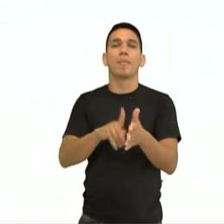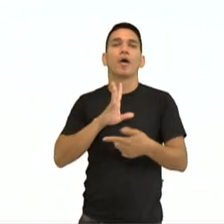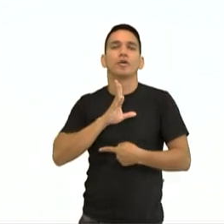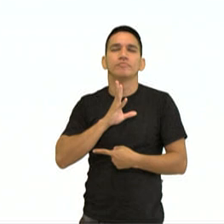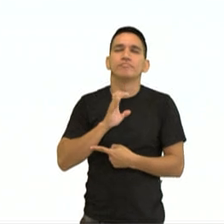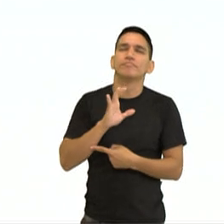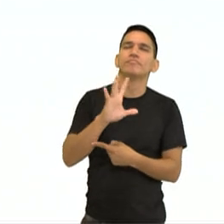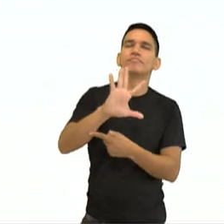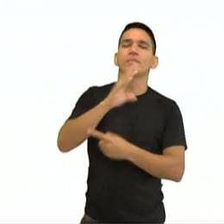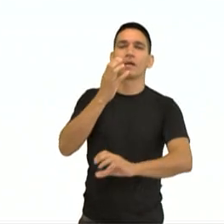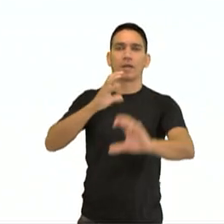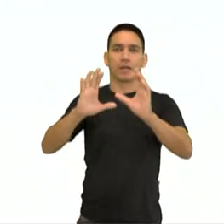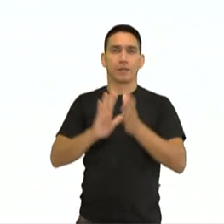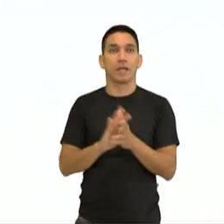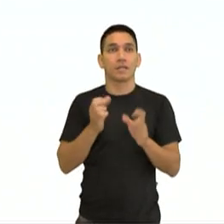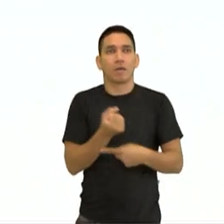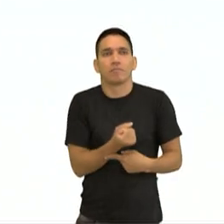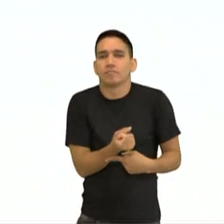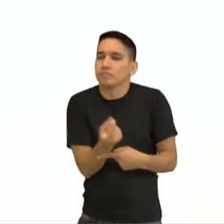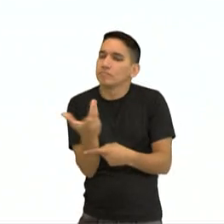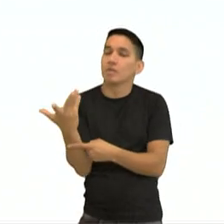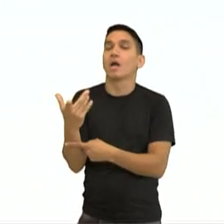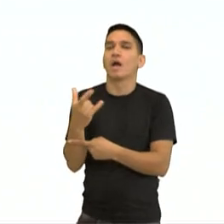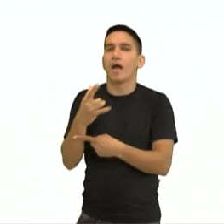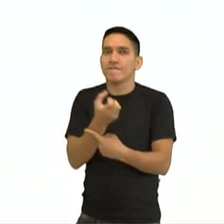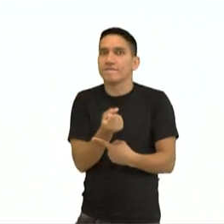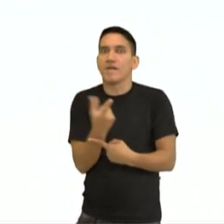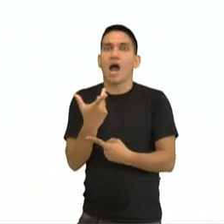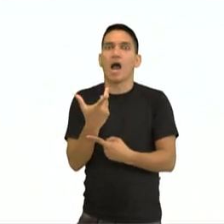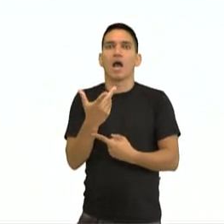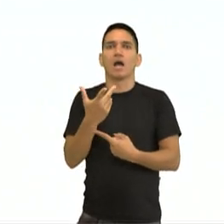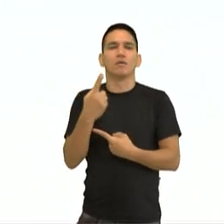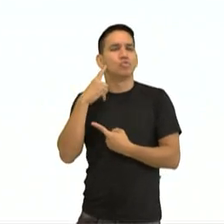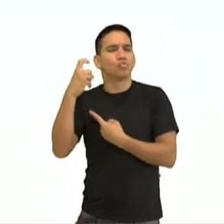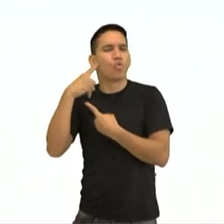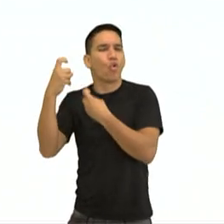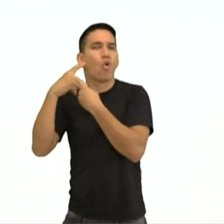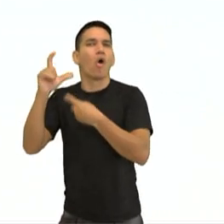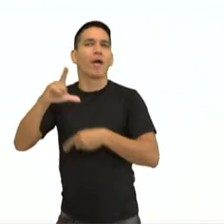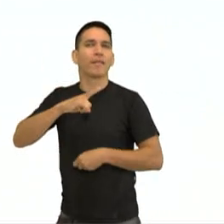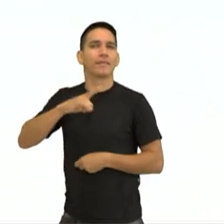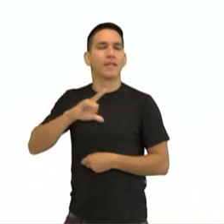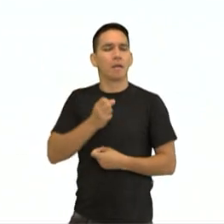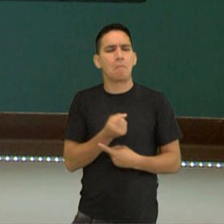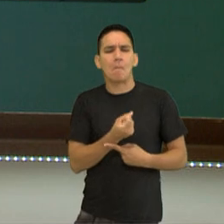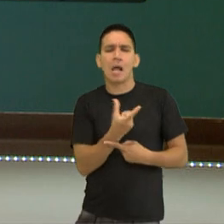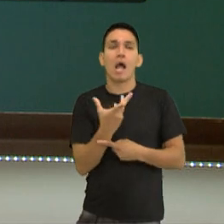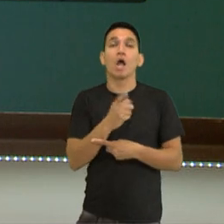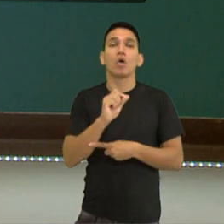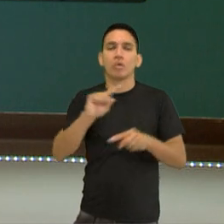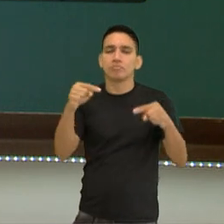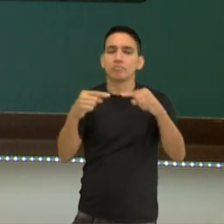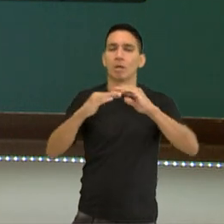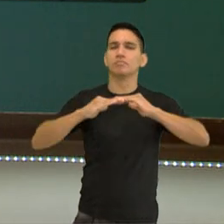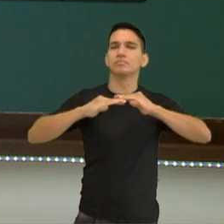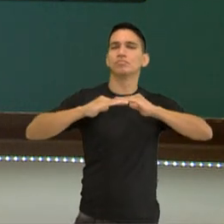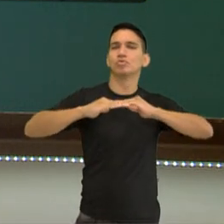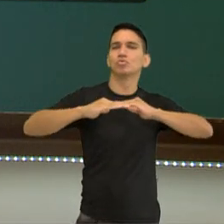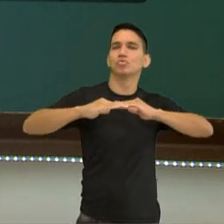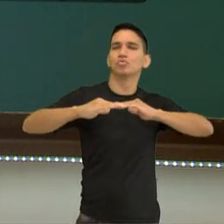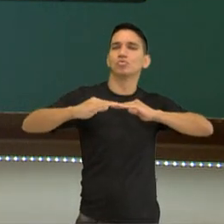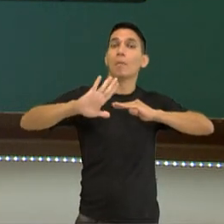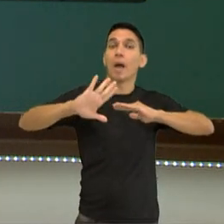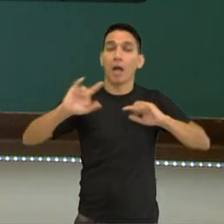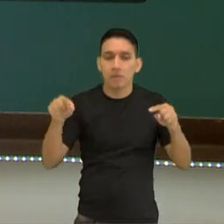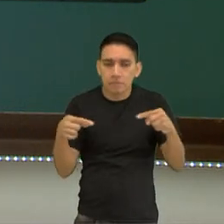pessoal, a polifonia que a gente vai ver ali, né, essa harmonia tonal, ele vai querer aquela música de um tom só, mas harmônica